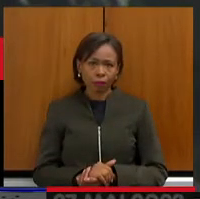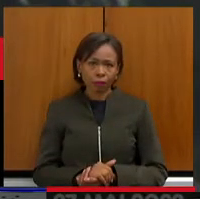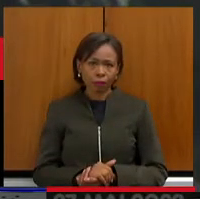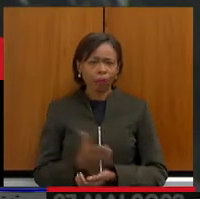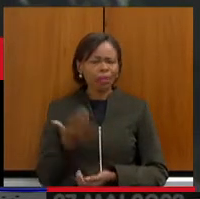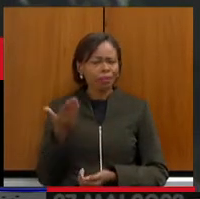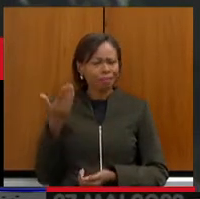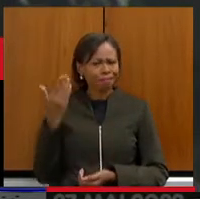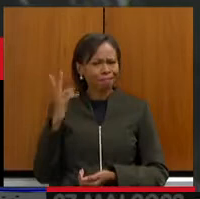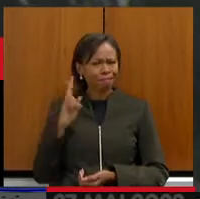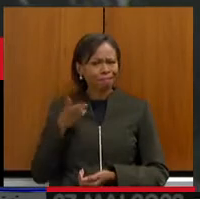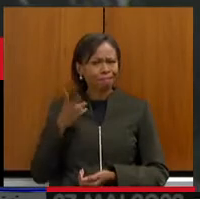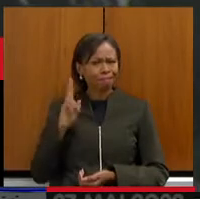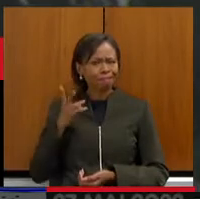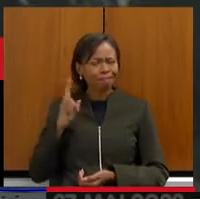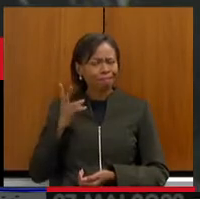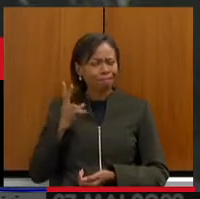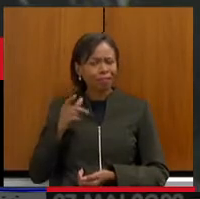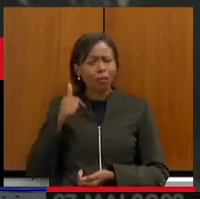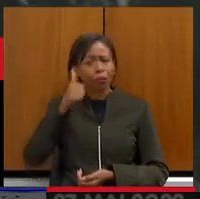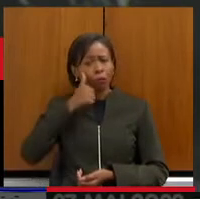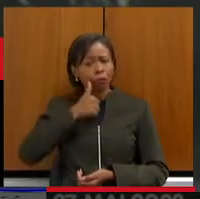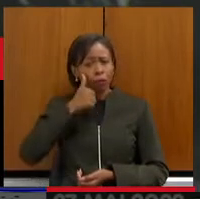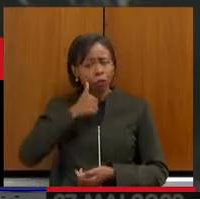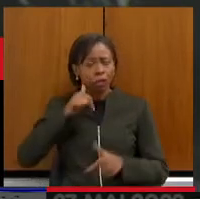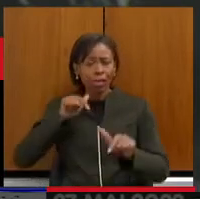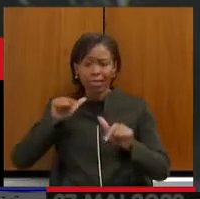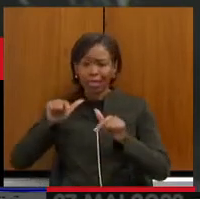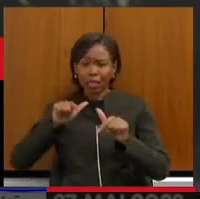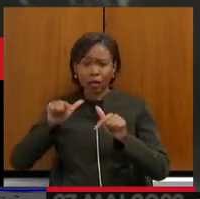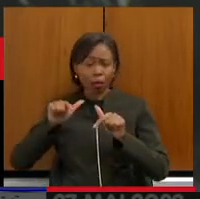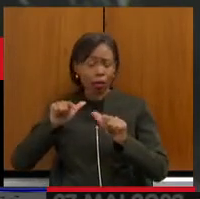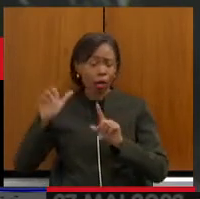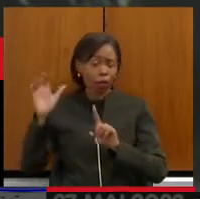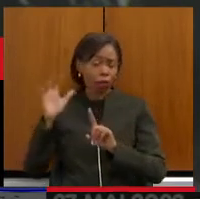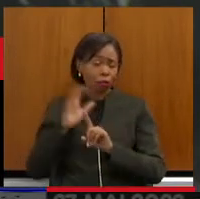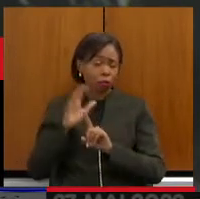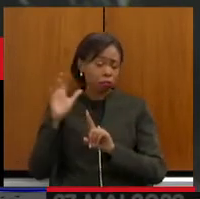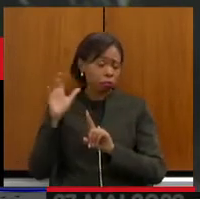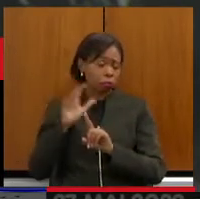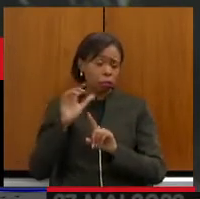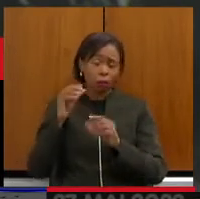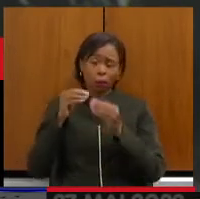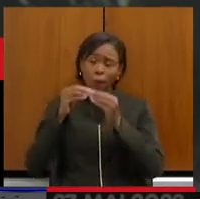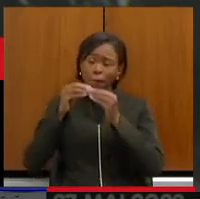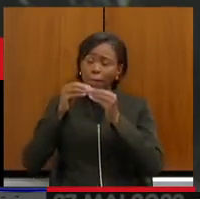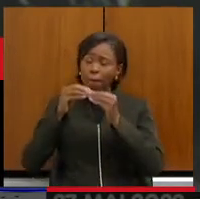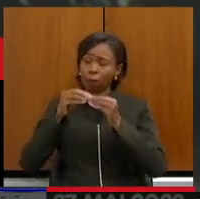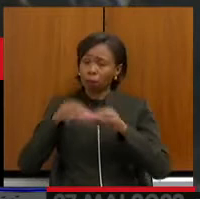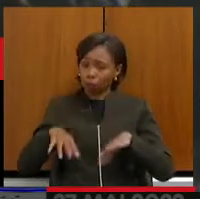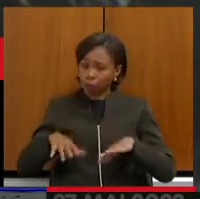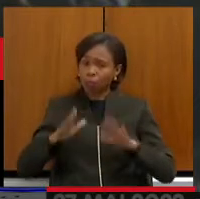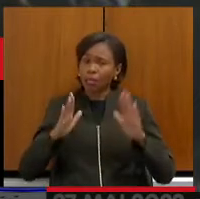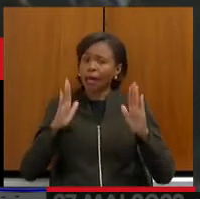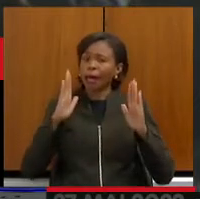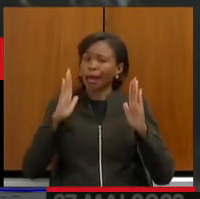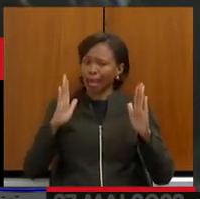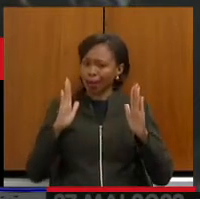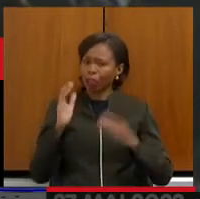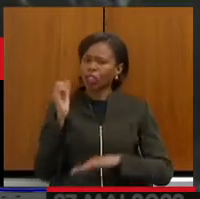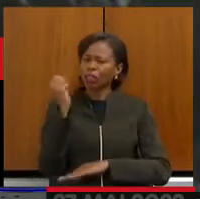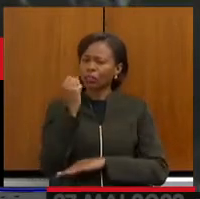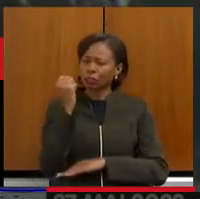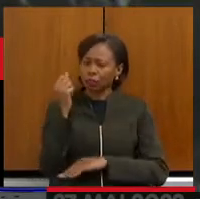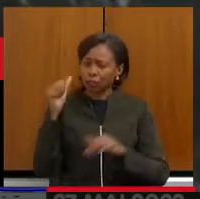desde sempre o trabalho da mulher sofreu os piores efeitos em tempos de crise por exemplo